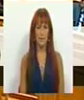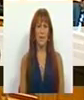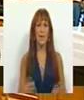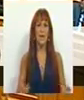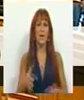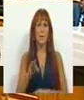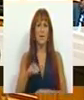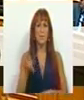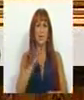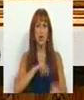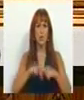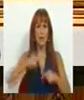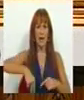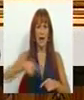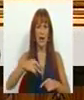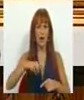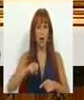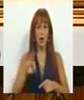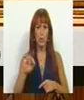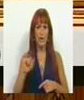Pelo PCP, Sr. Deputado António Filipe.